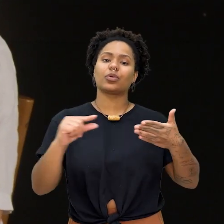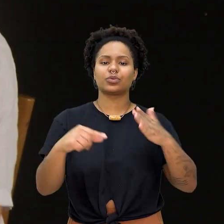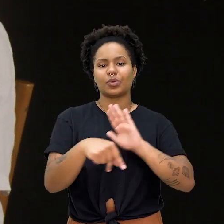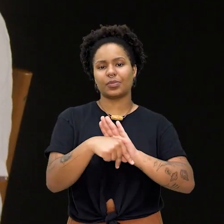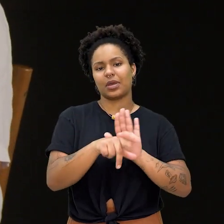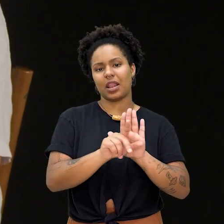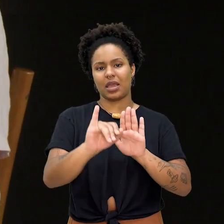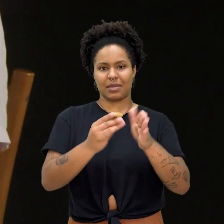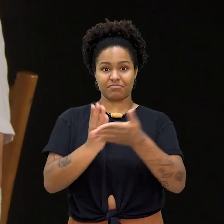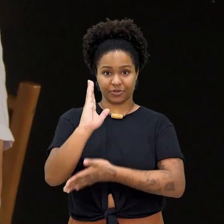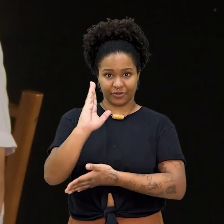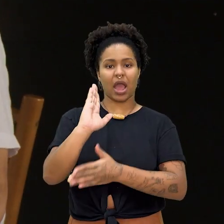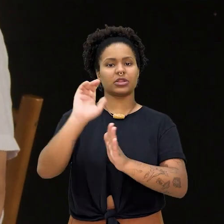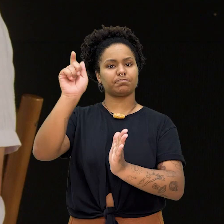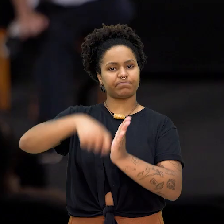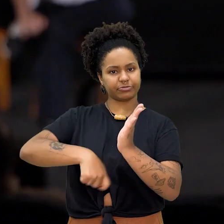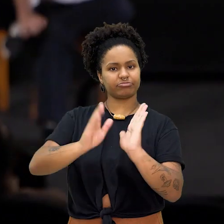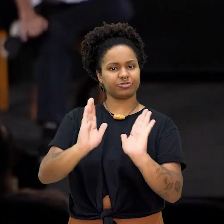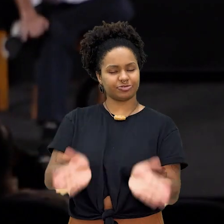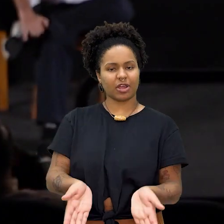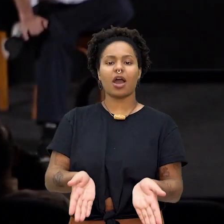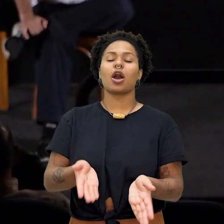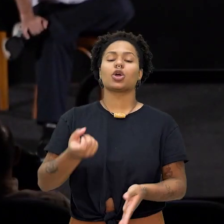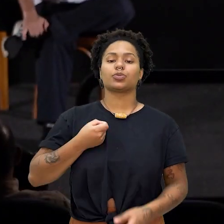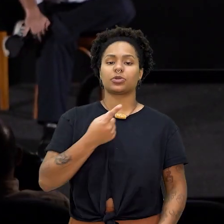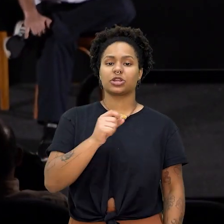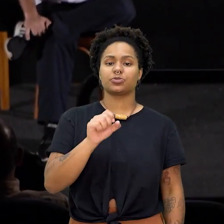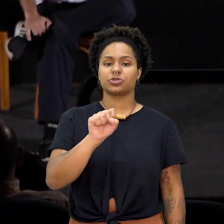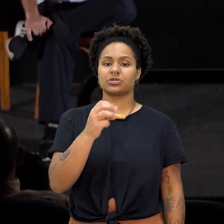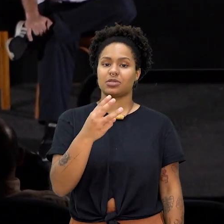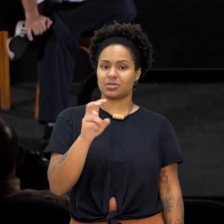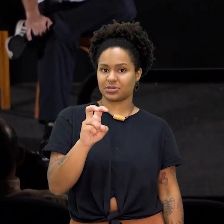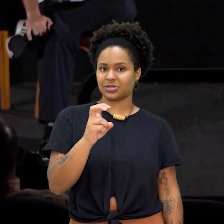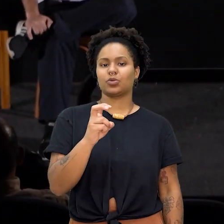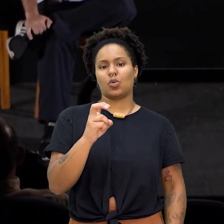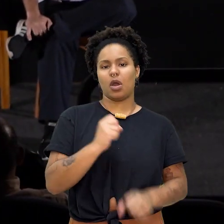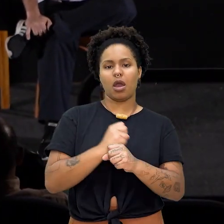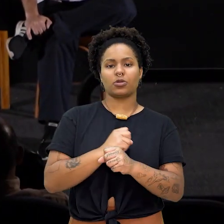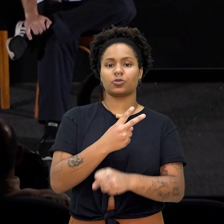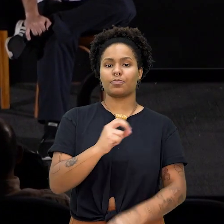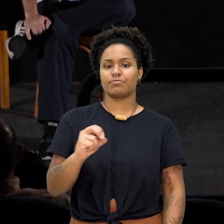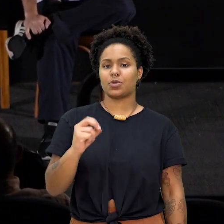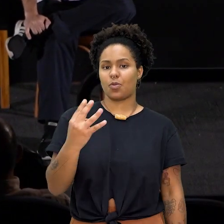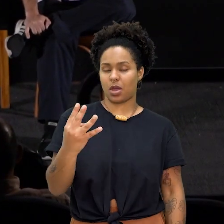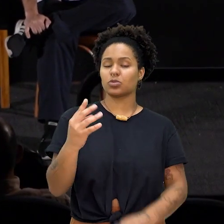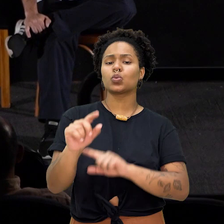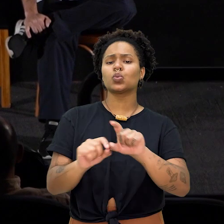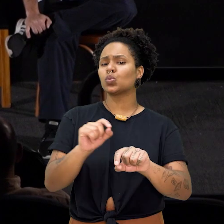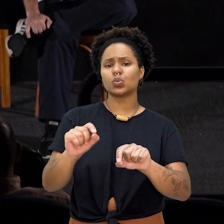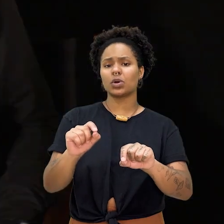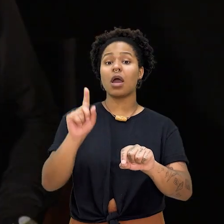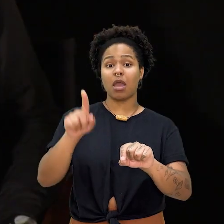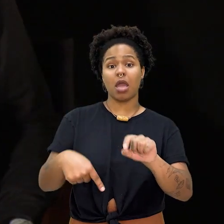da lei que foi aprovada e sancionada, número 10.835, em 2004, que institui